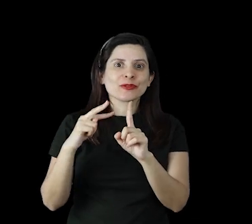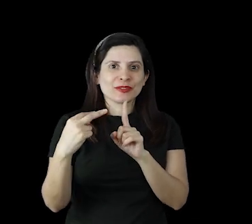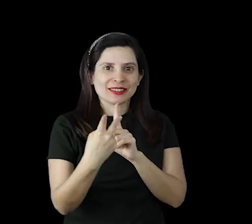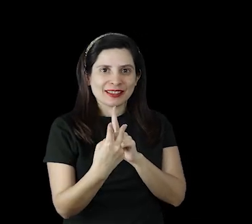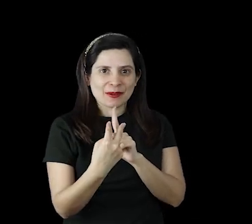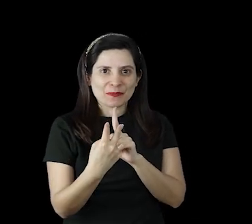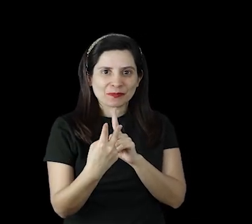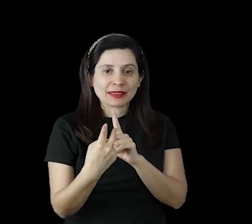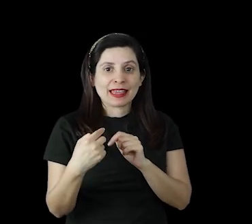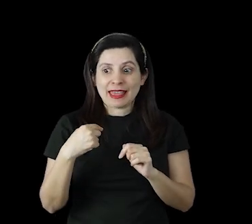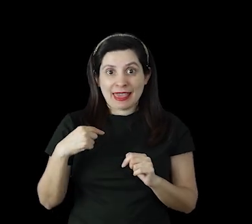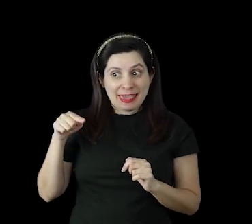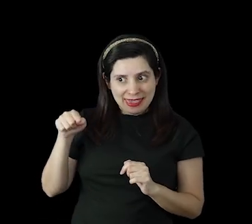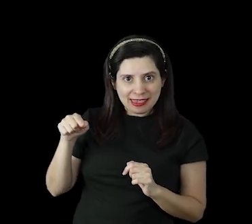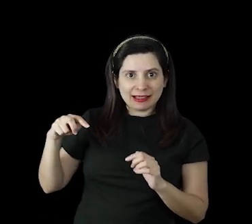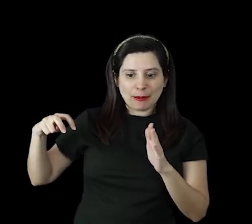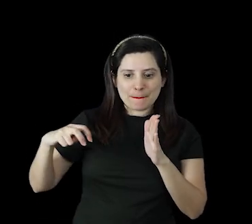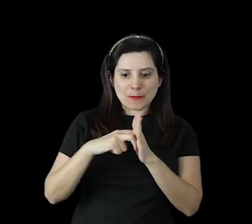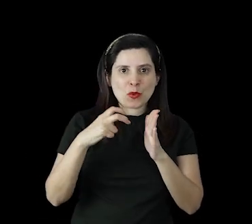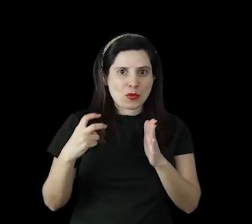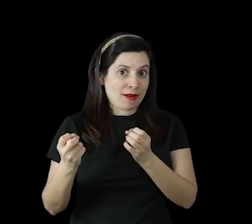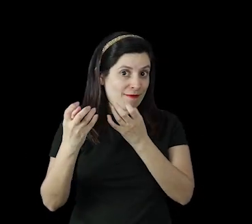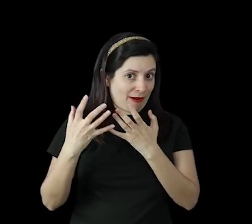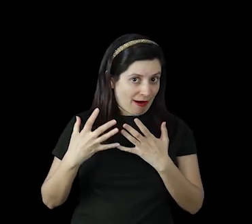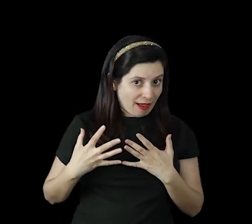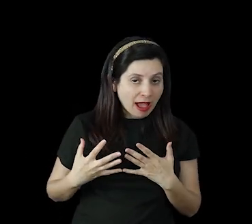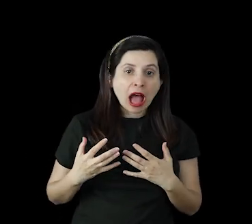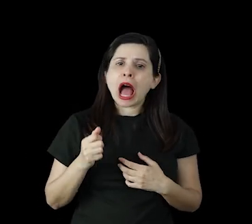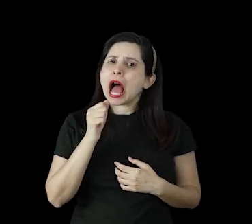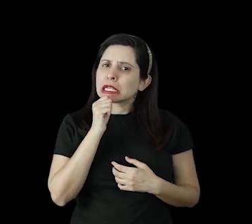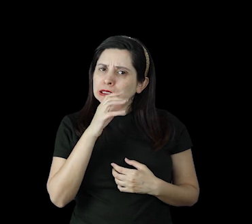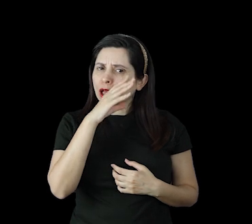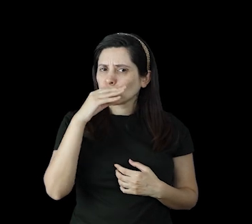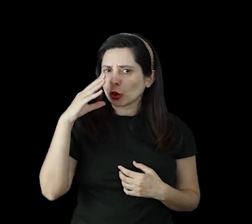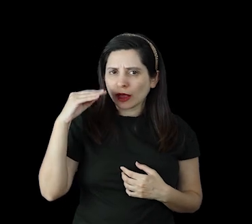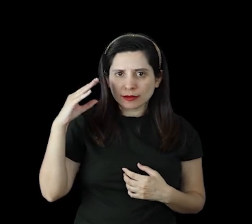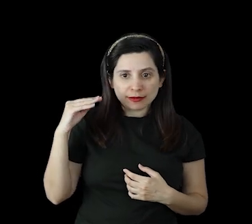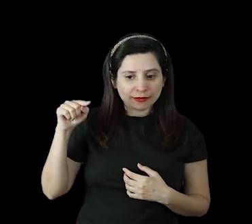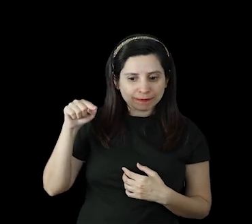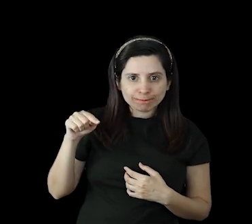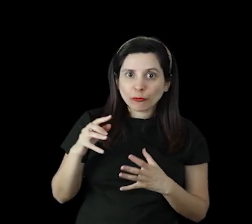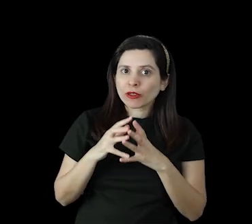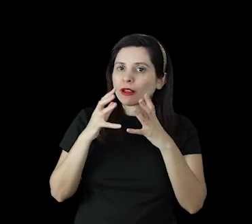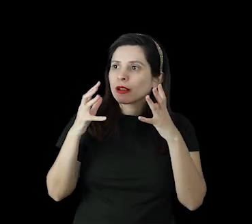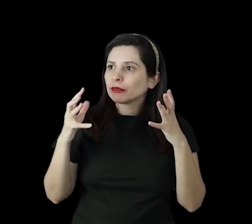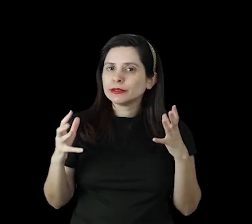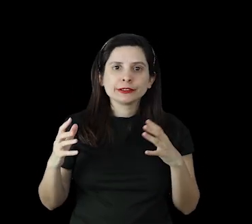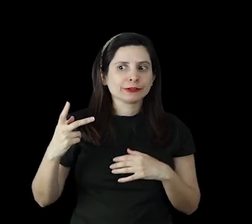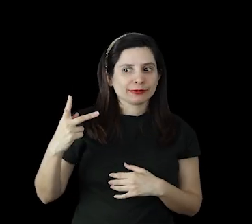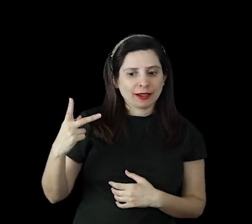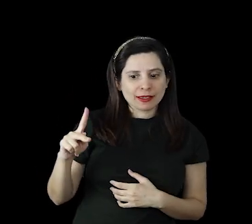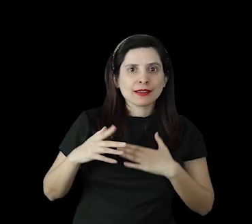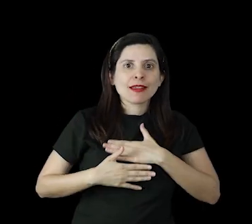como, eu sofri um acidente quando ainda era adolescente, aquilo foi muito grande para mim,